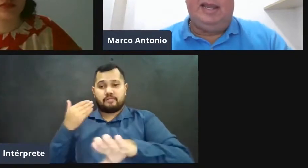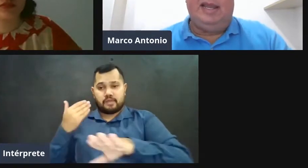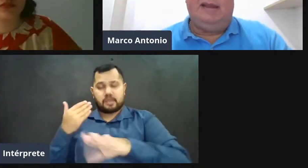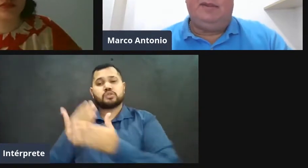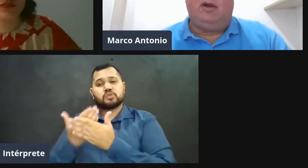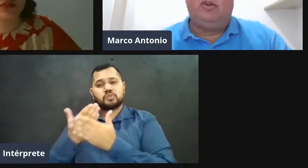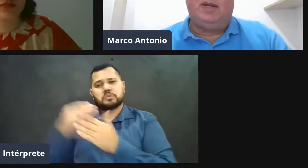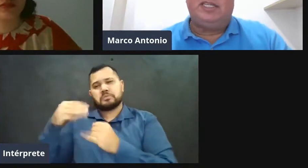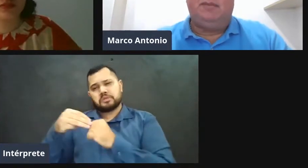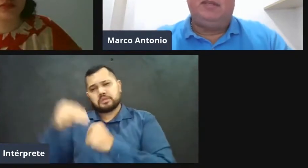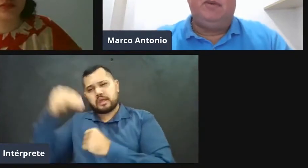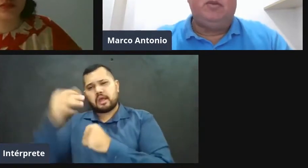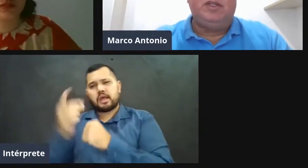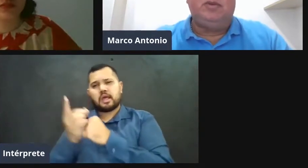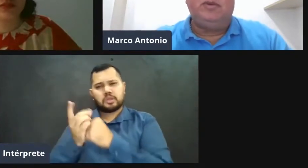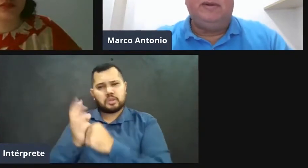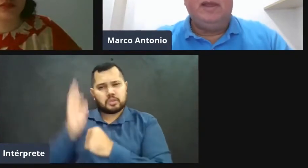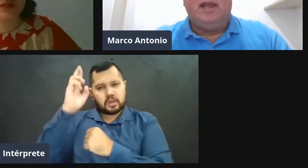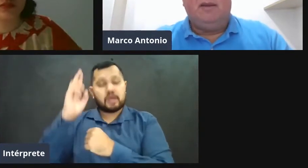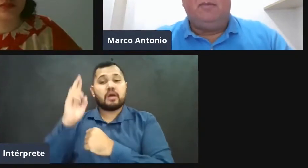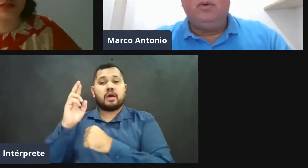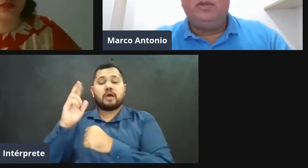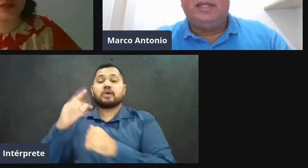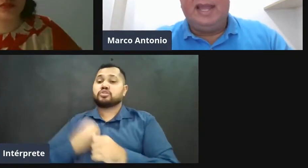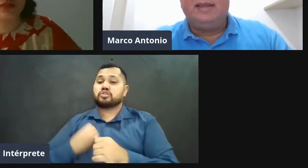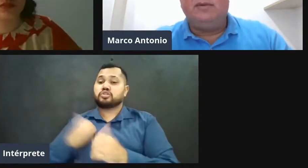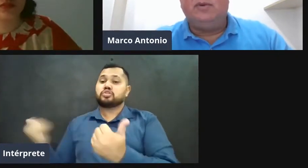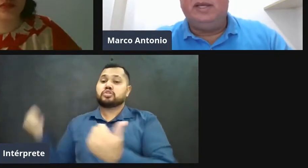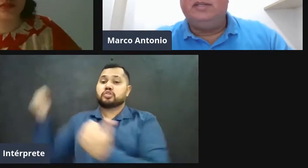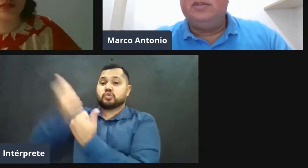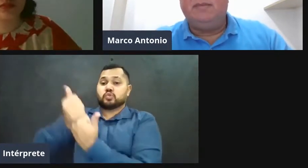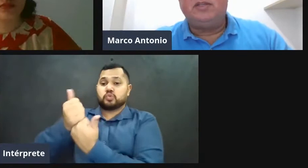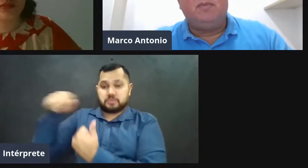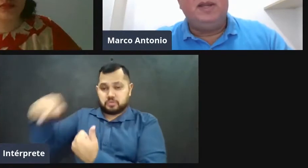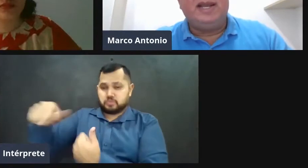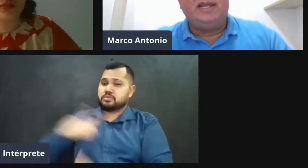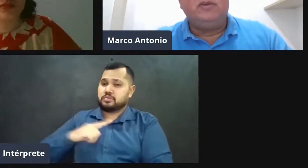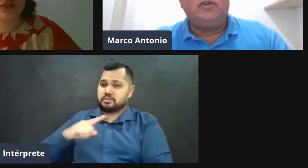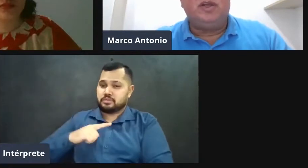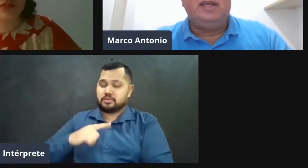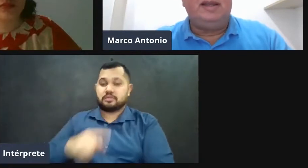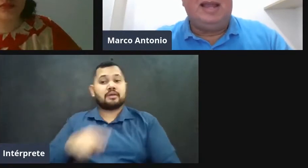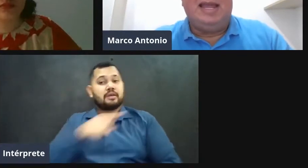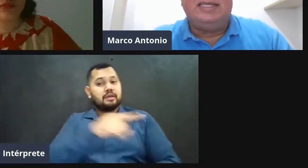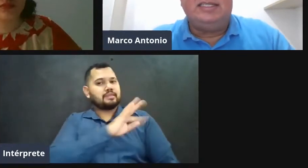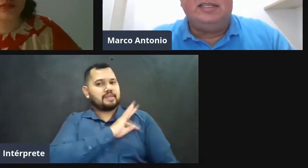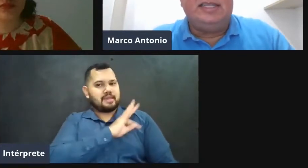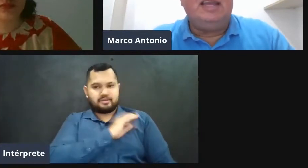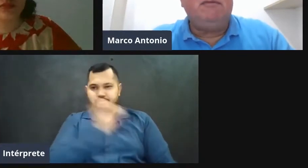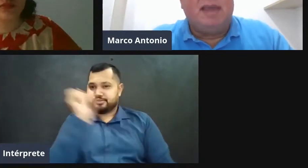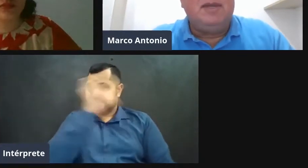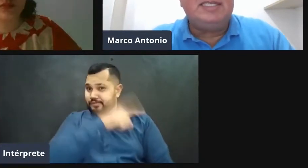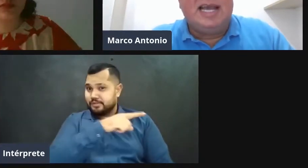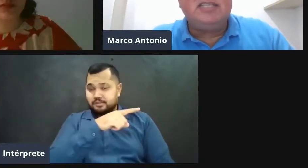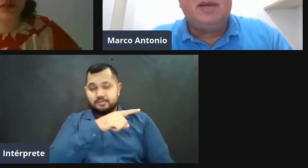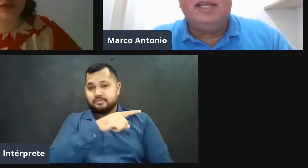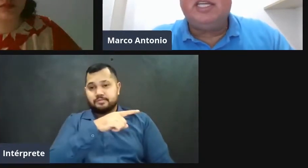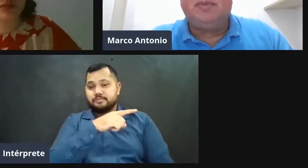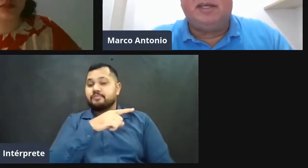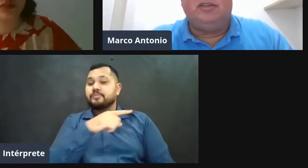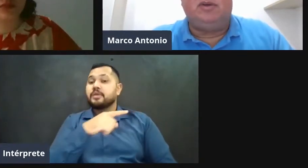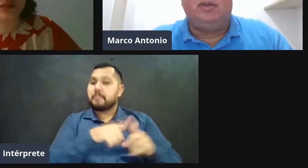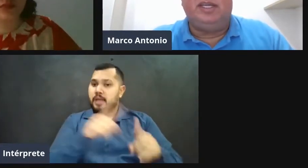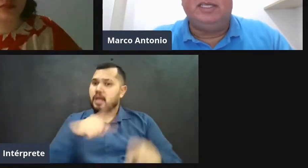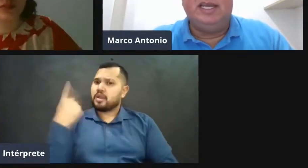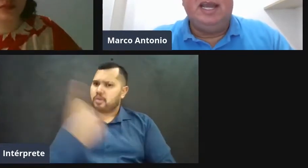ele automaticamente tiver um substituto. Para o técnico, isso já é mais complicado, só que a gente tem que viabilizar